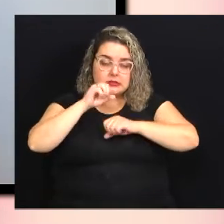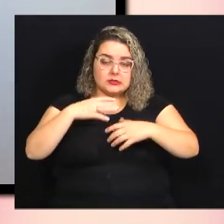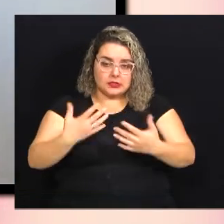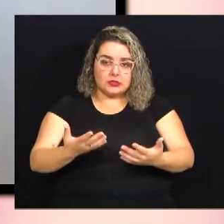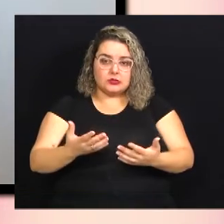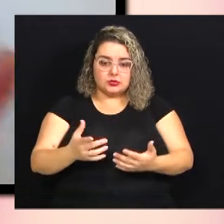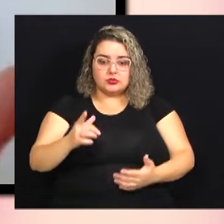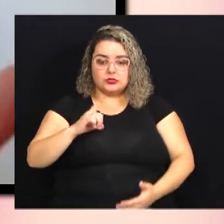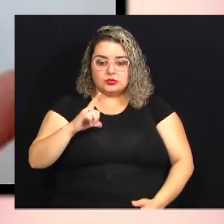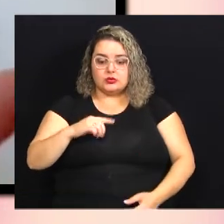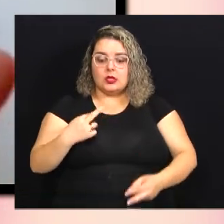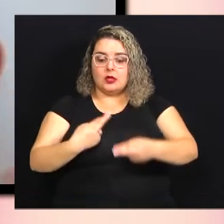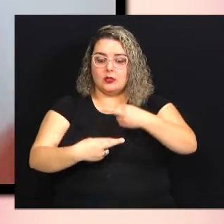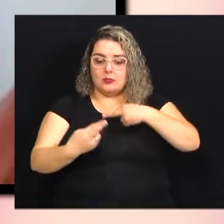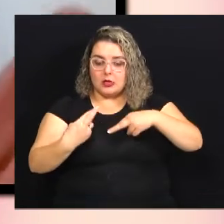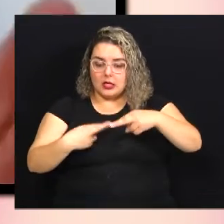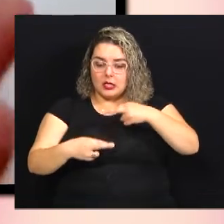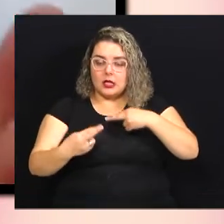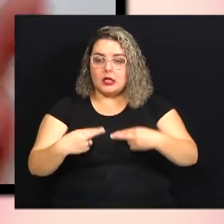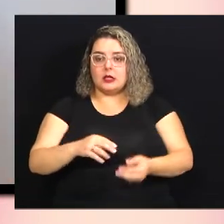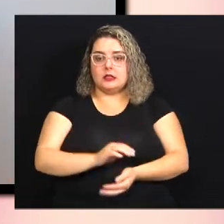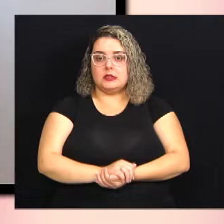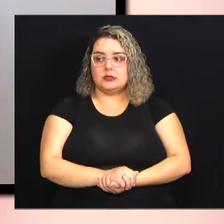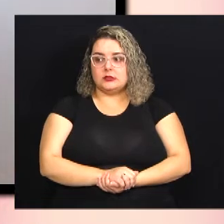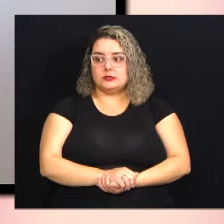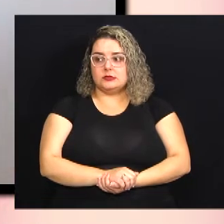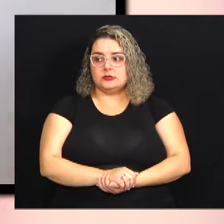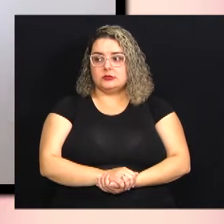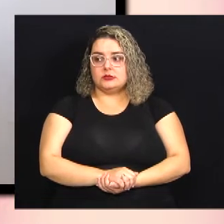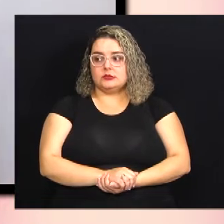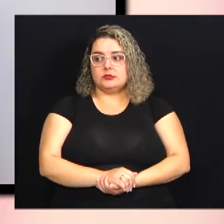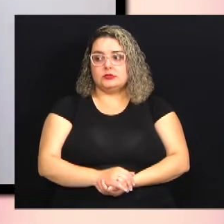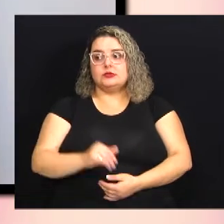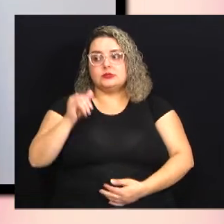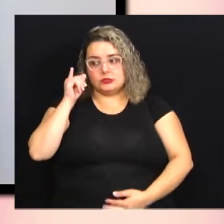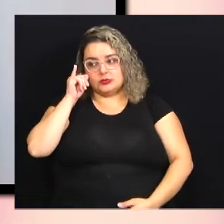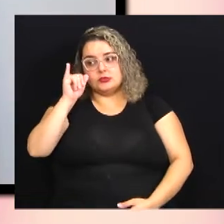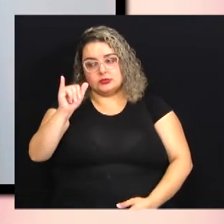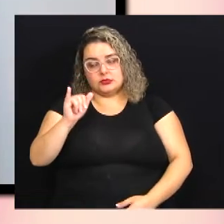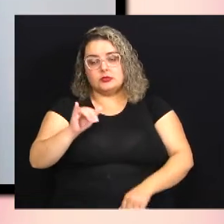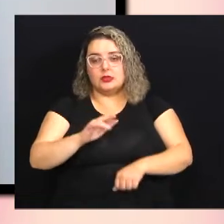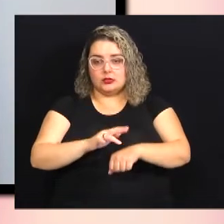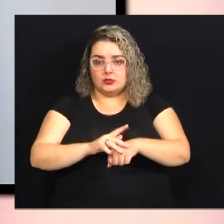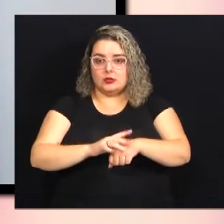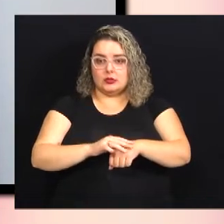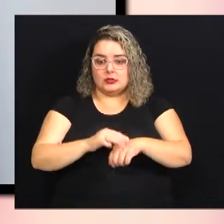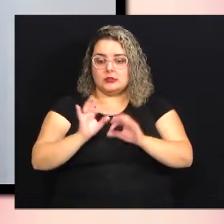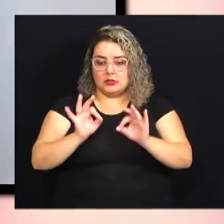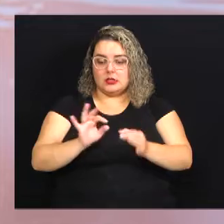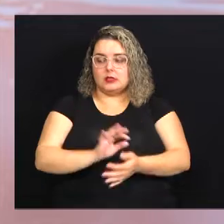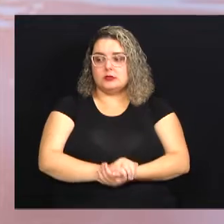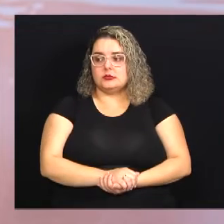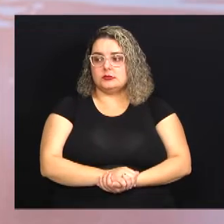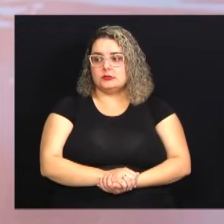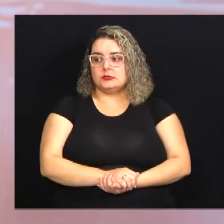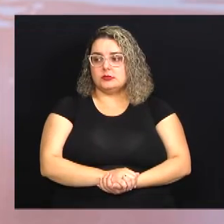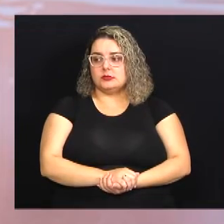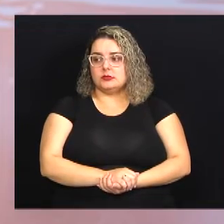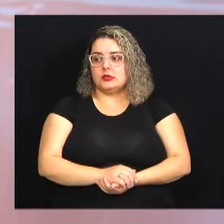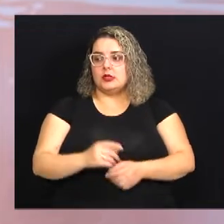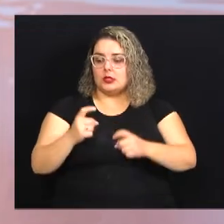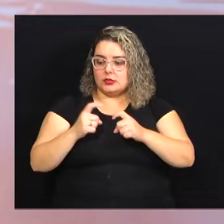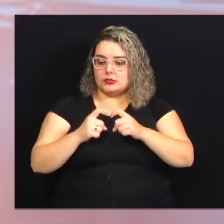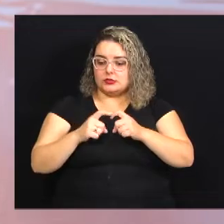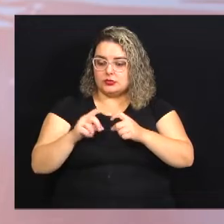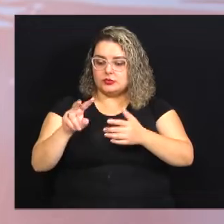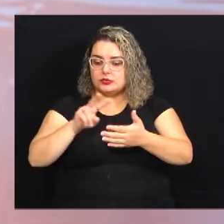ele tem uma relação de prevenção da doença, certo? E doutora, dando